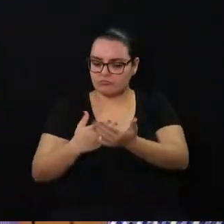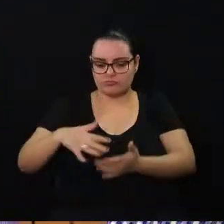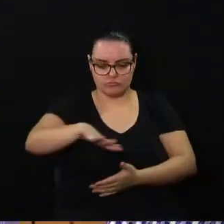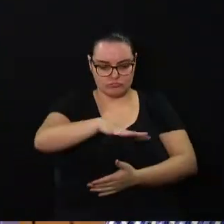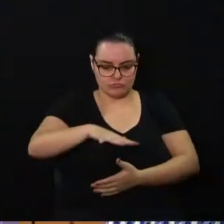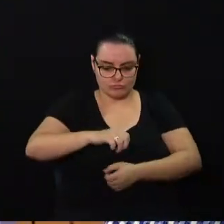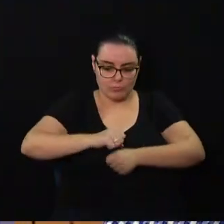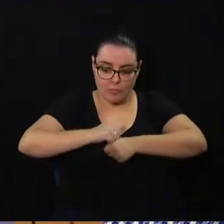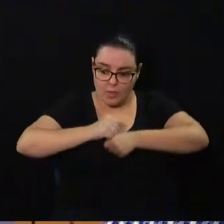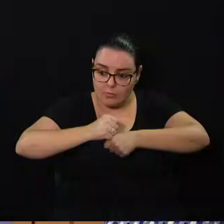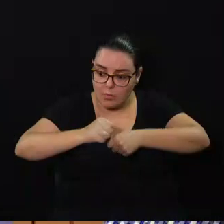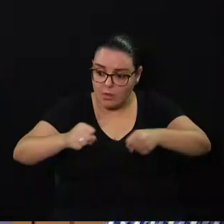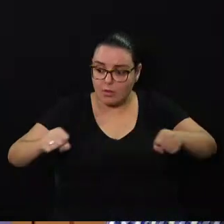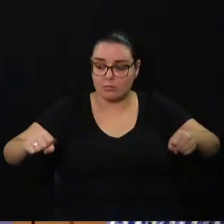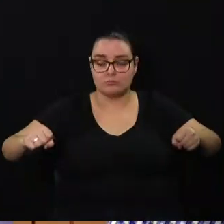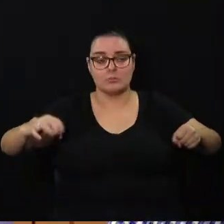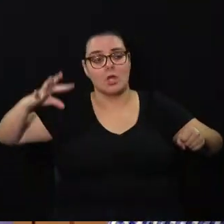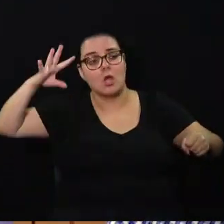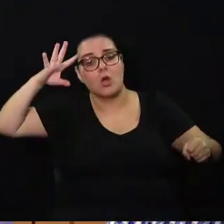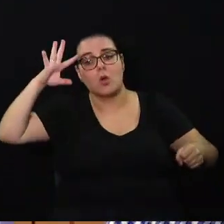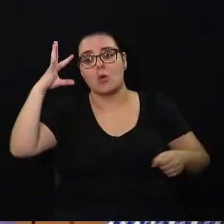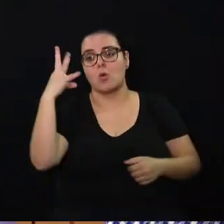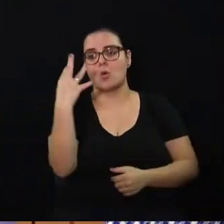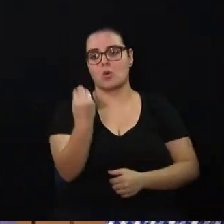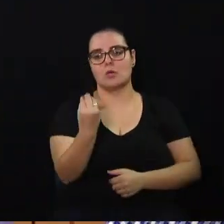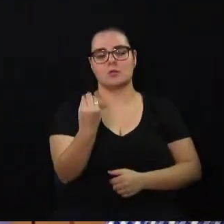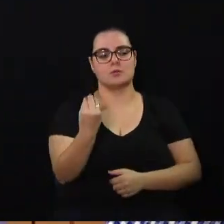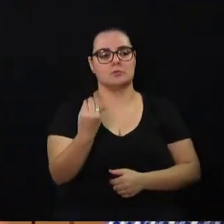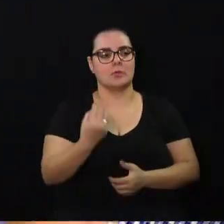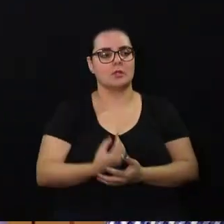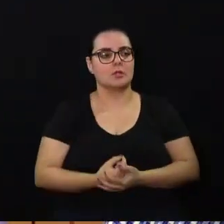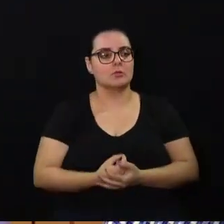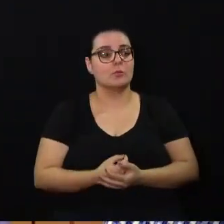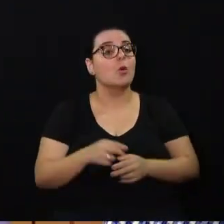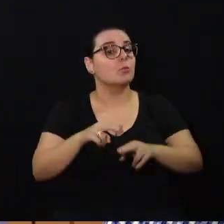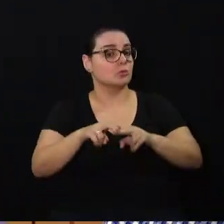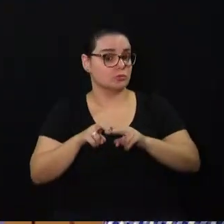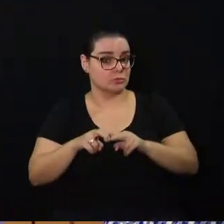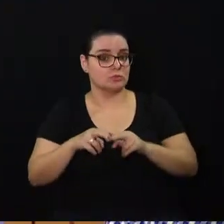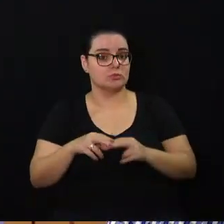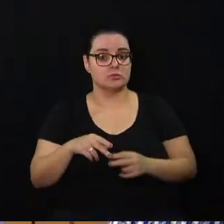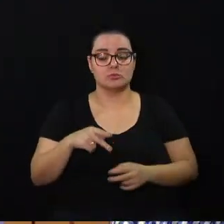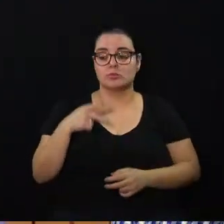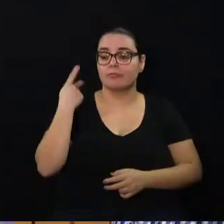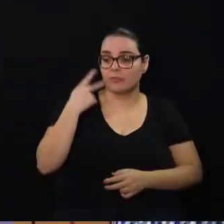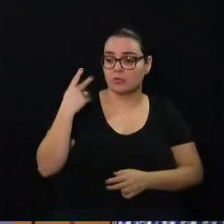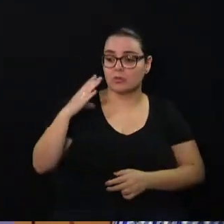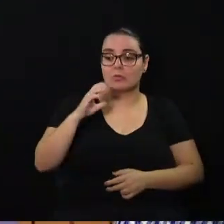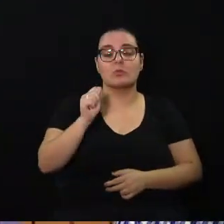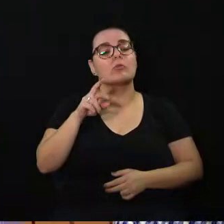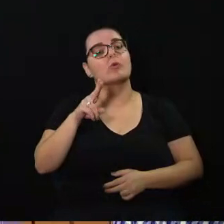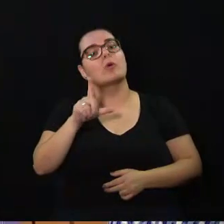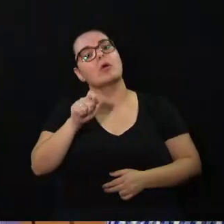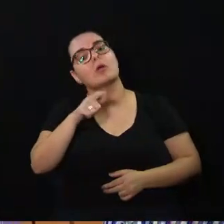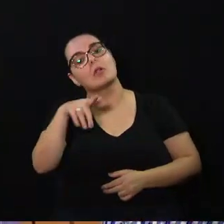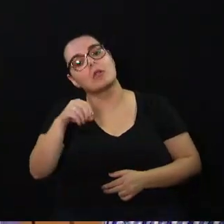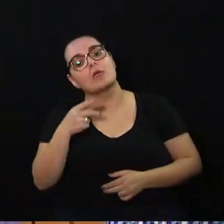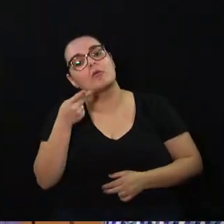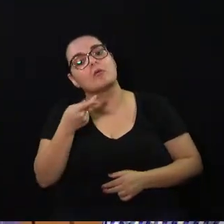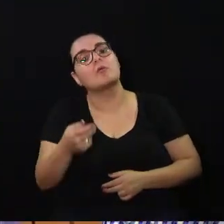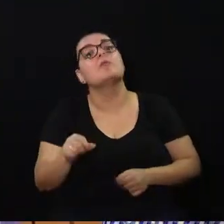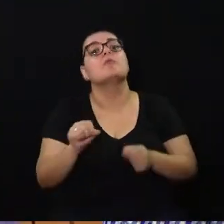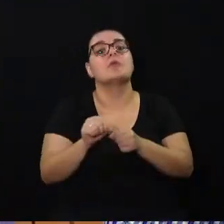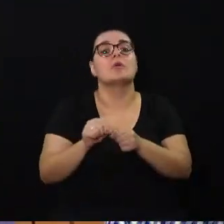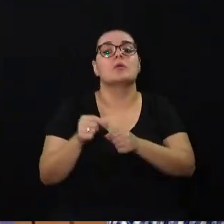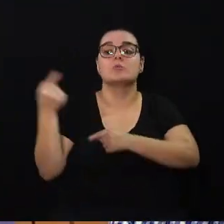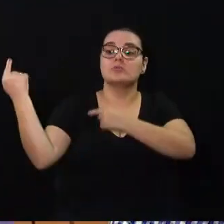as outras áreas do conhecimento é por isso que como vereador carlão aqui falou nós iremos fazer um debate no